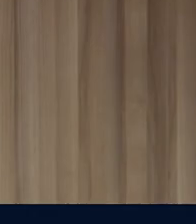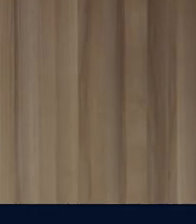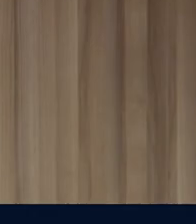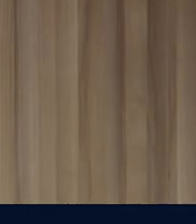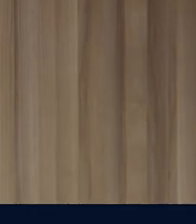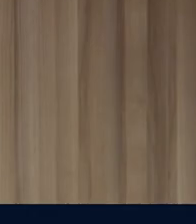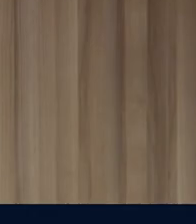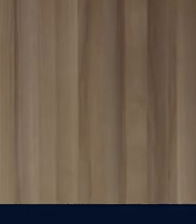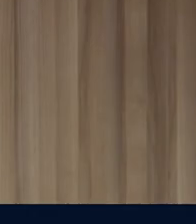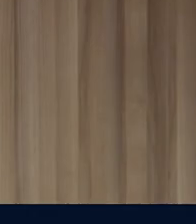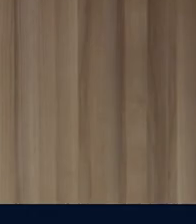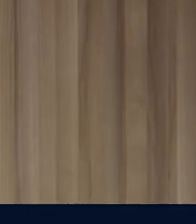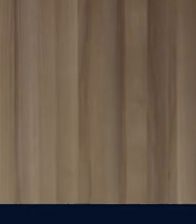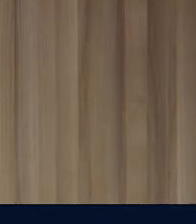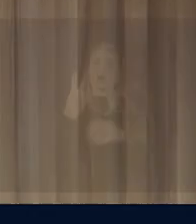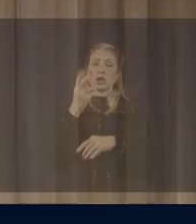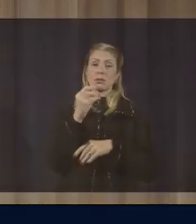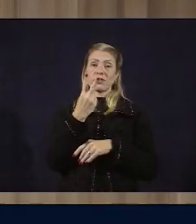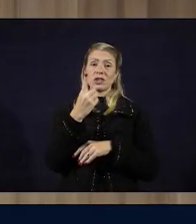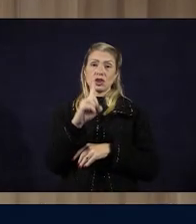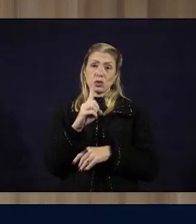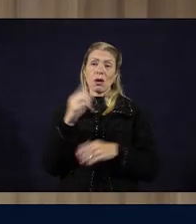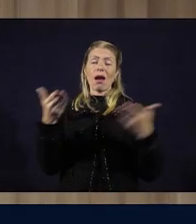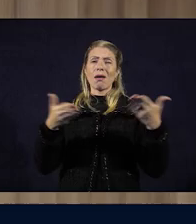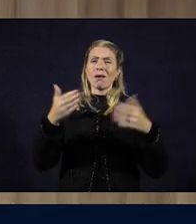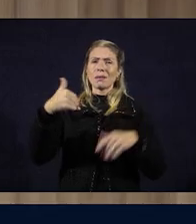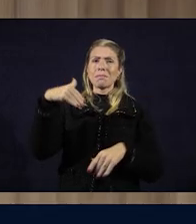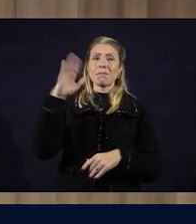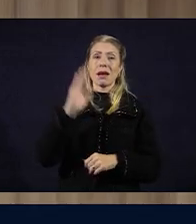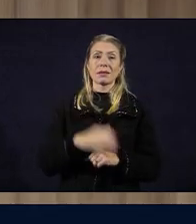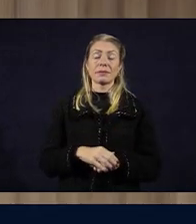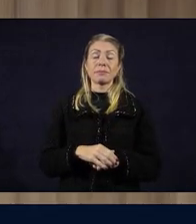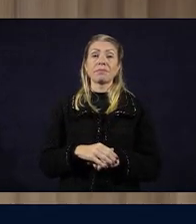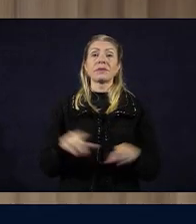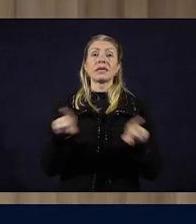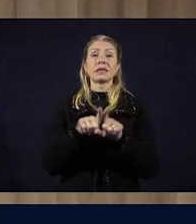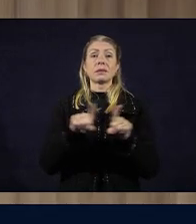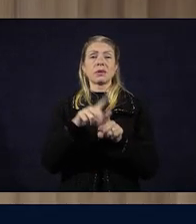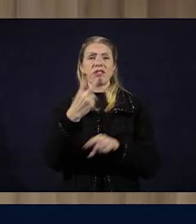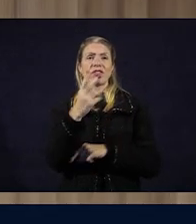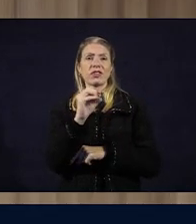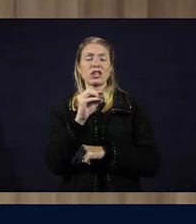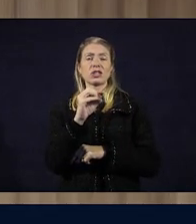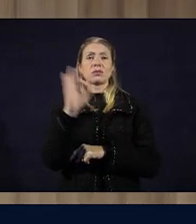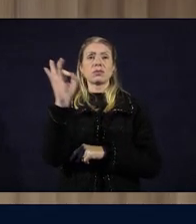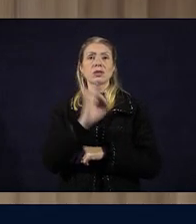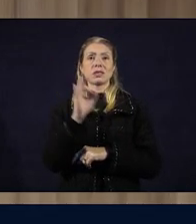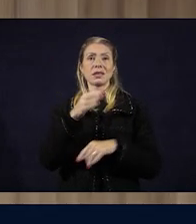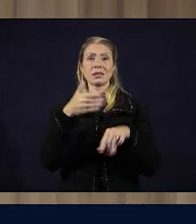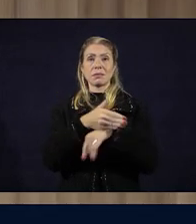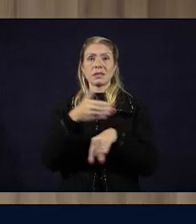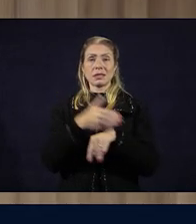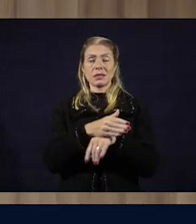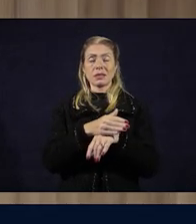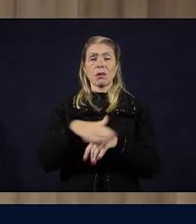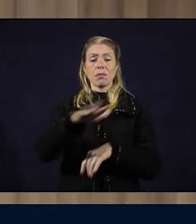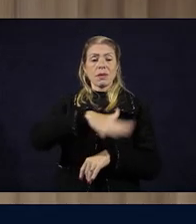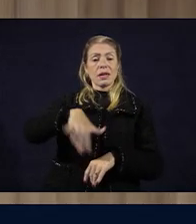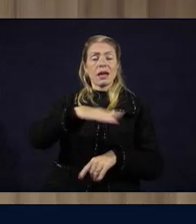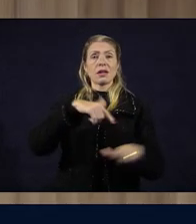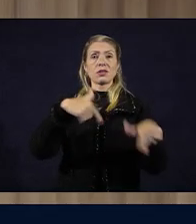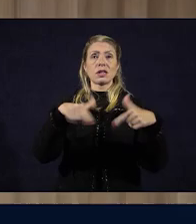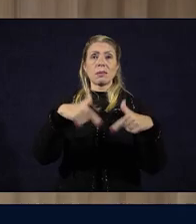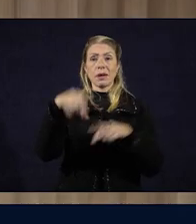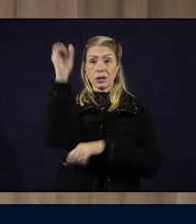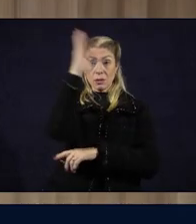2021 e hoje O agronegócio tem quase 20% de participação no mercado do trabalho no Brasil